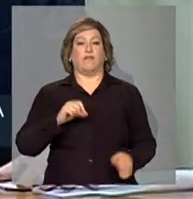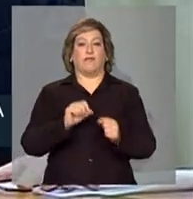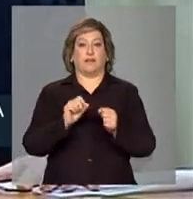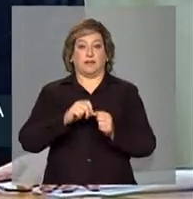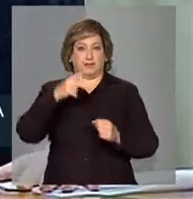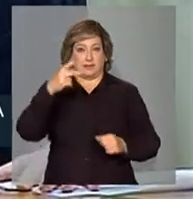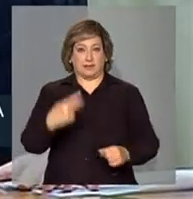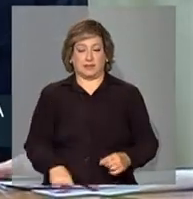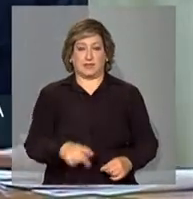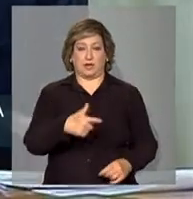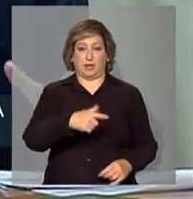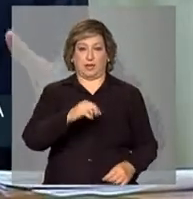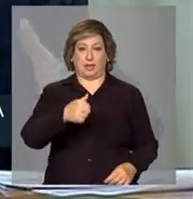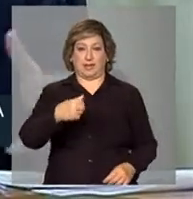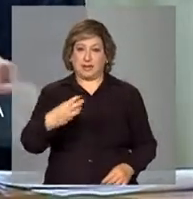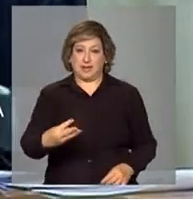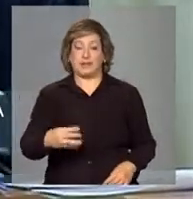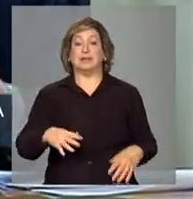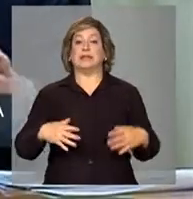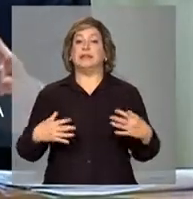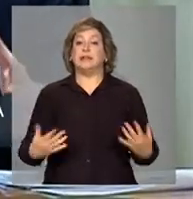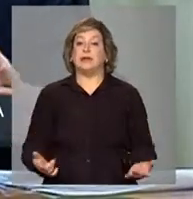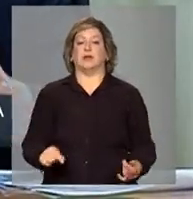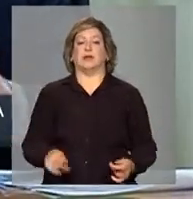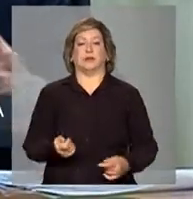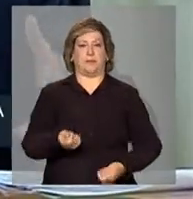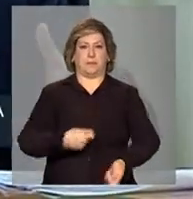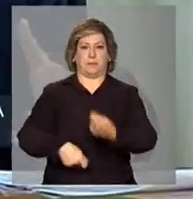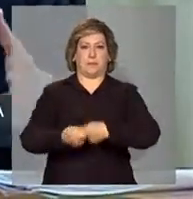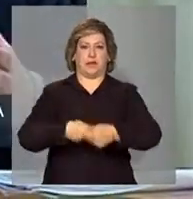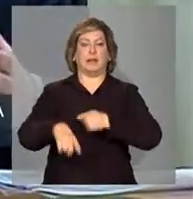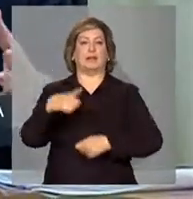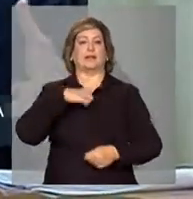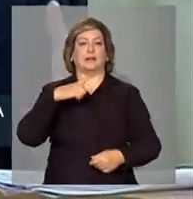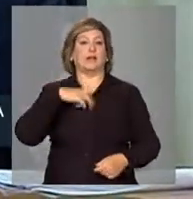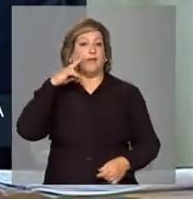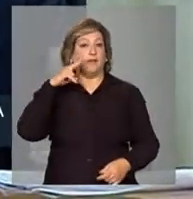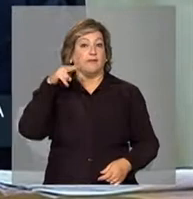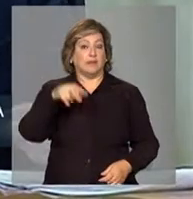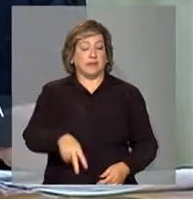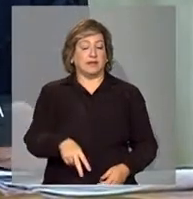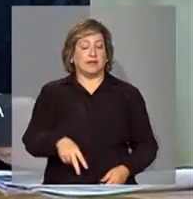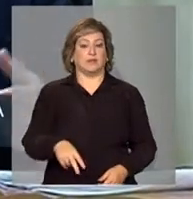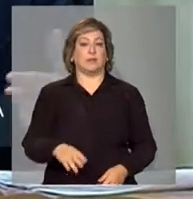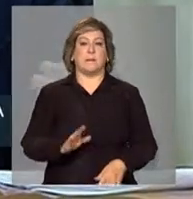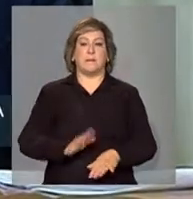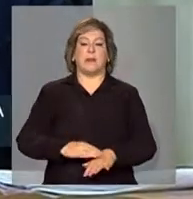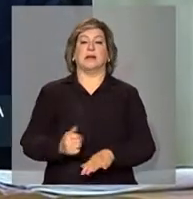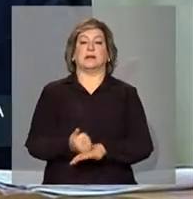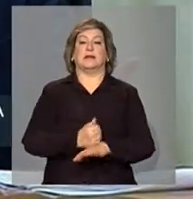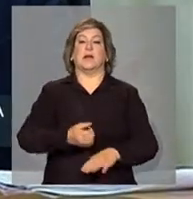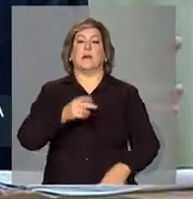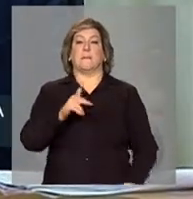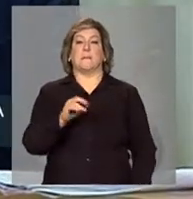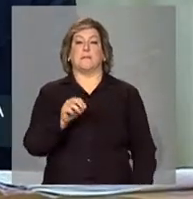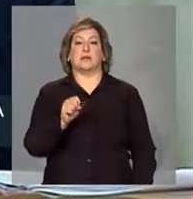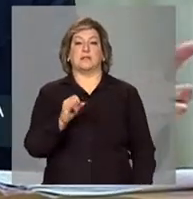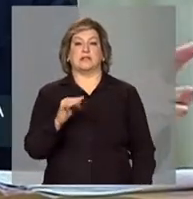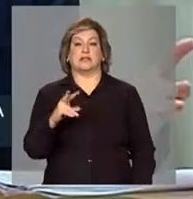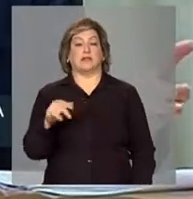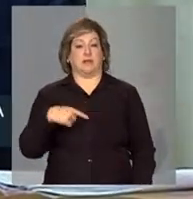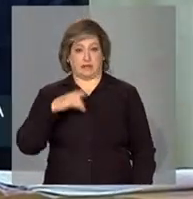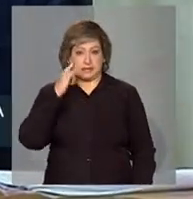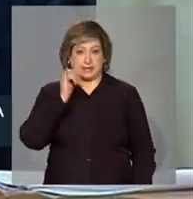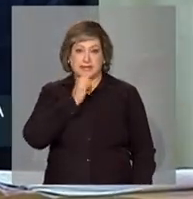2013 lá então O mercado está vendo dá de forma mais positiva se nós olharmos a